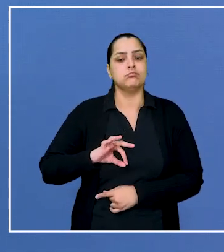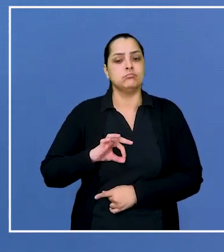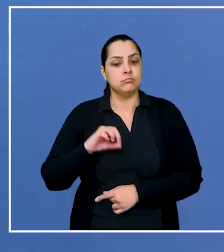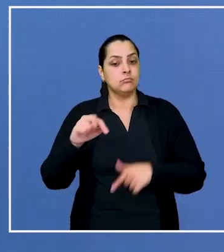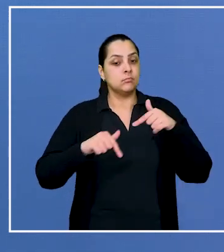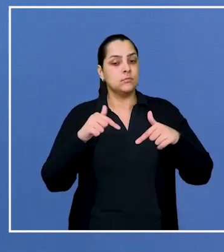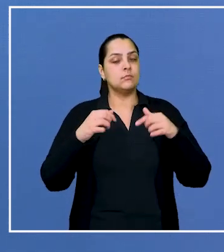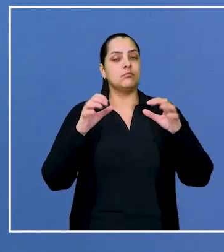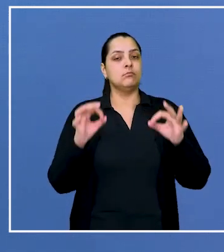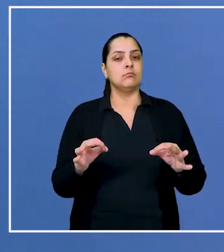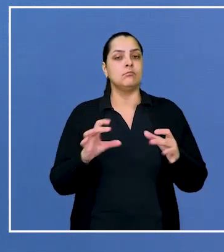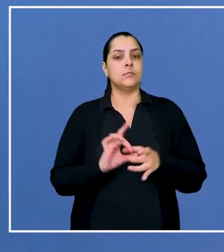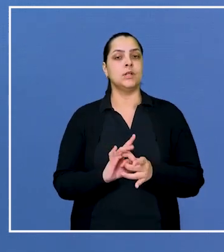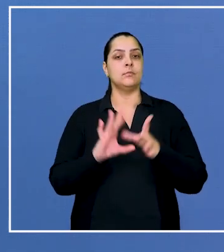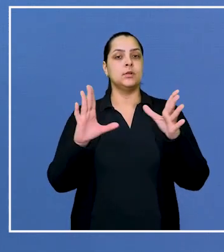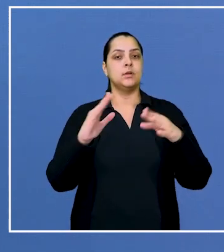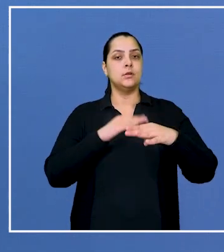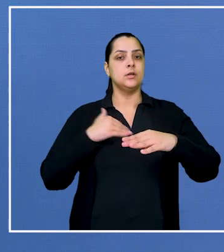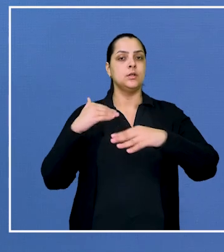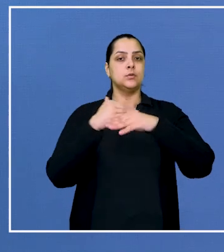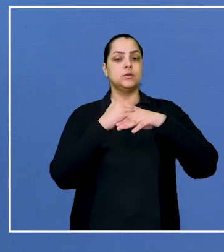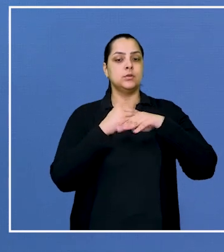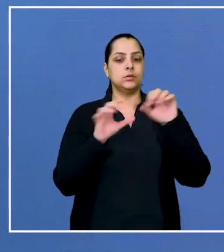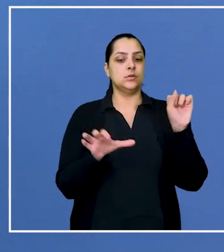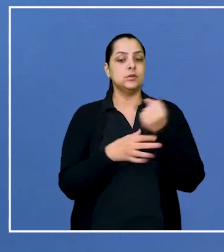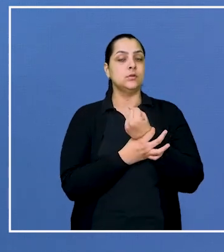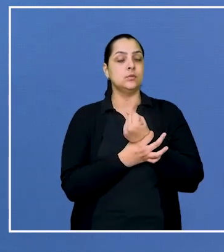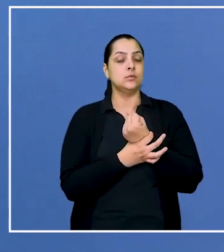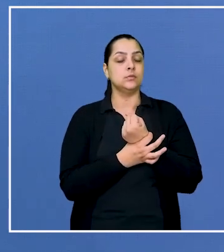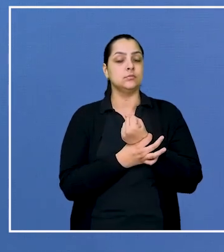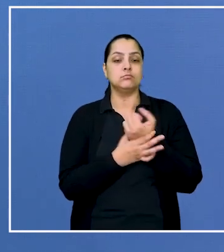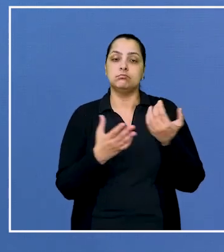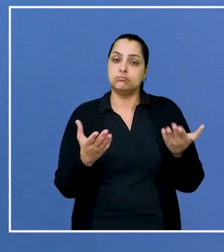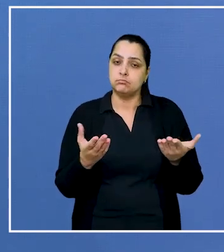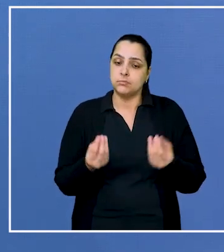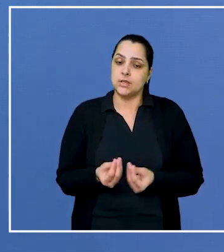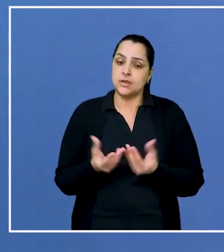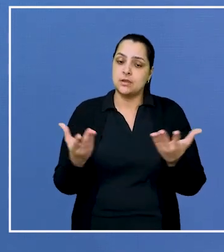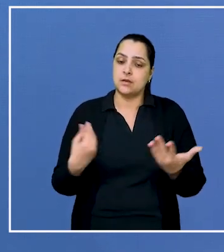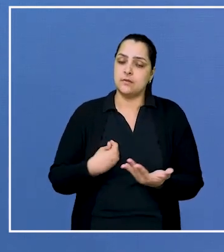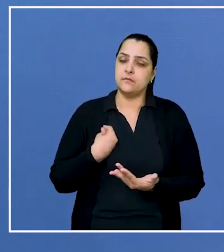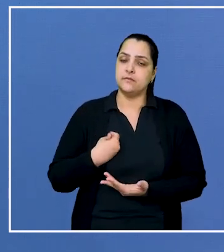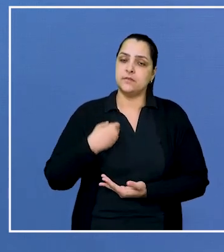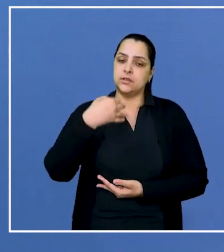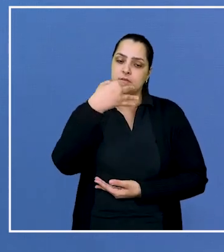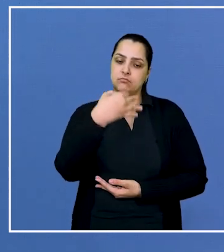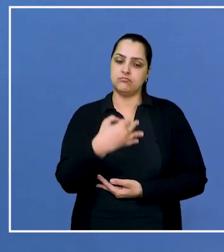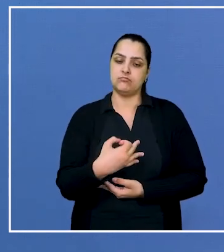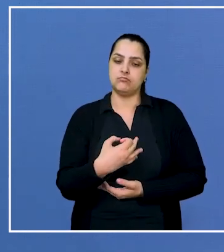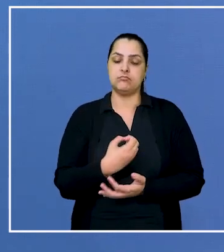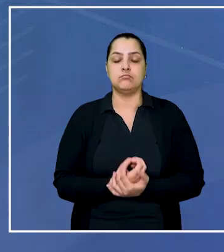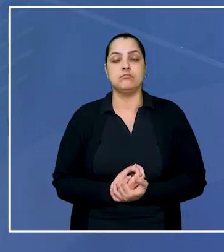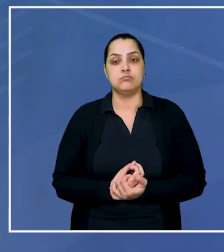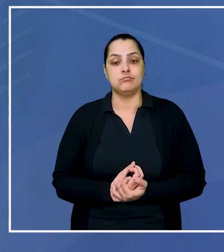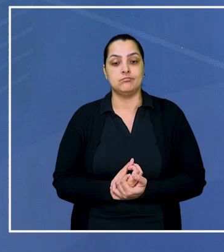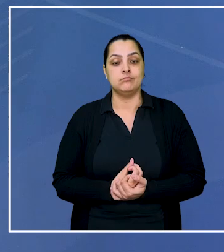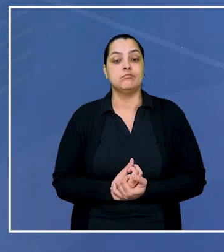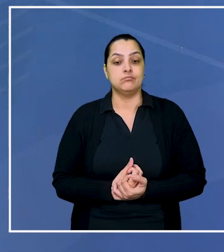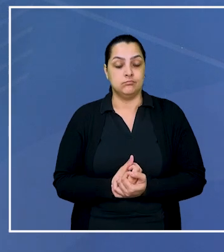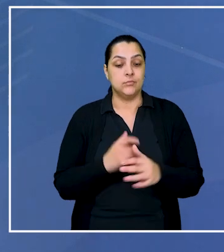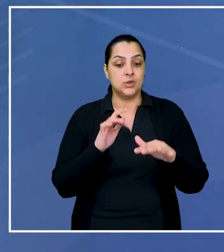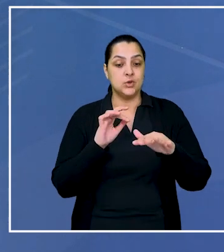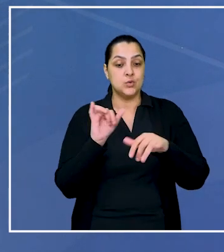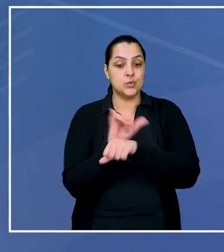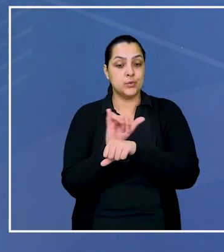remunerado, exercido em condições de liberdade, equidade e segurança, e capaz de garantir uma vida digna. No canal